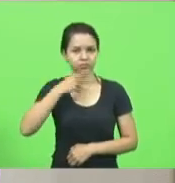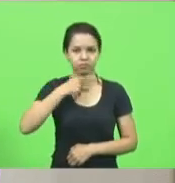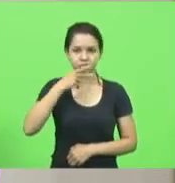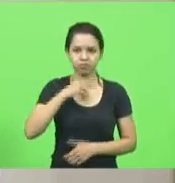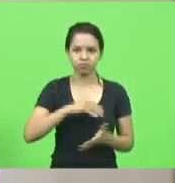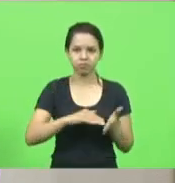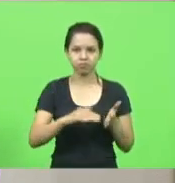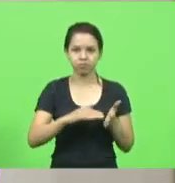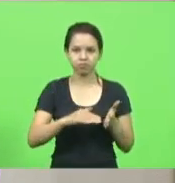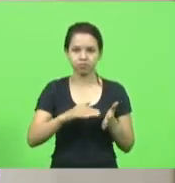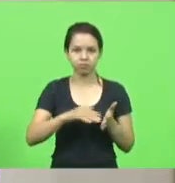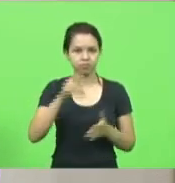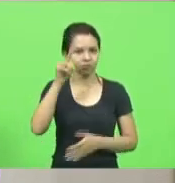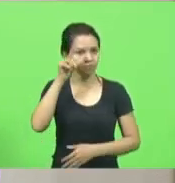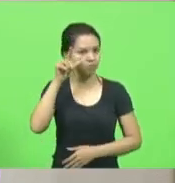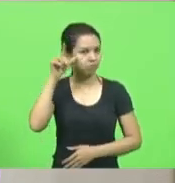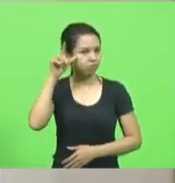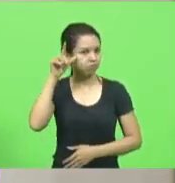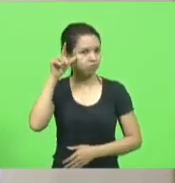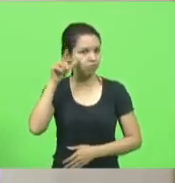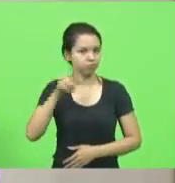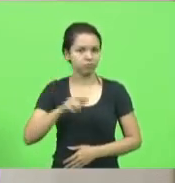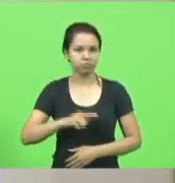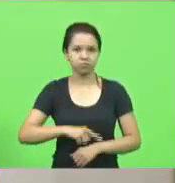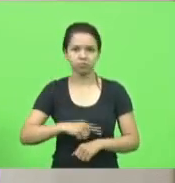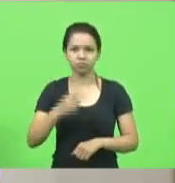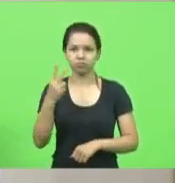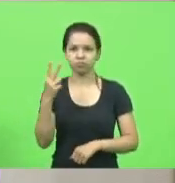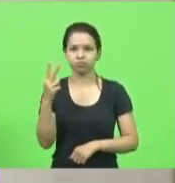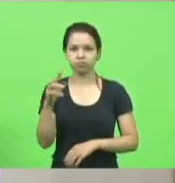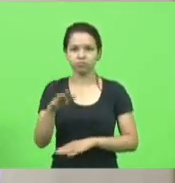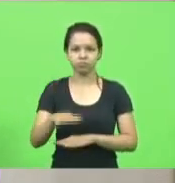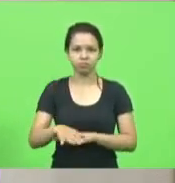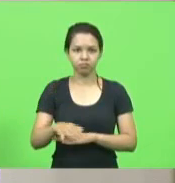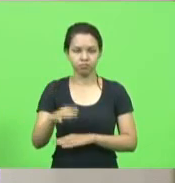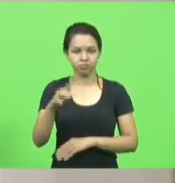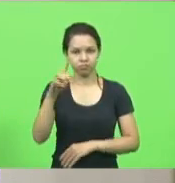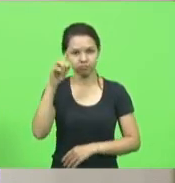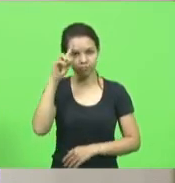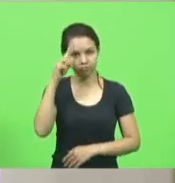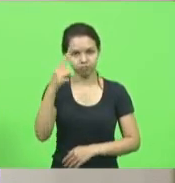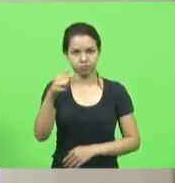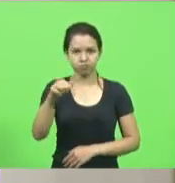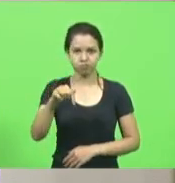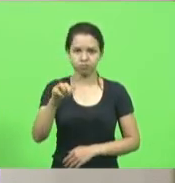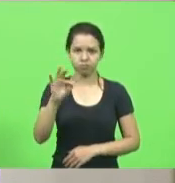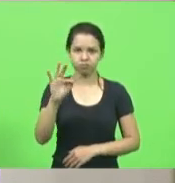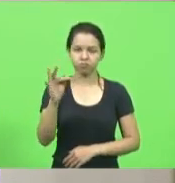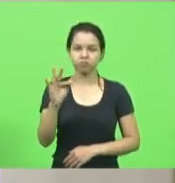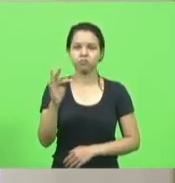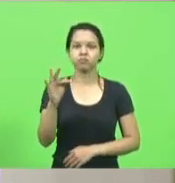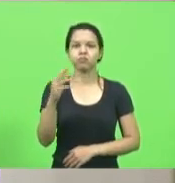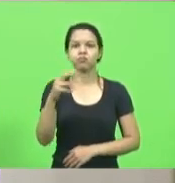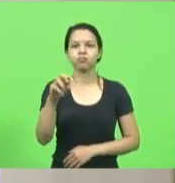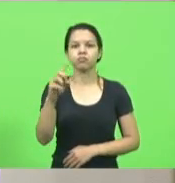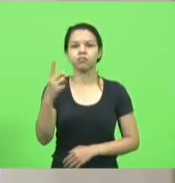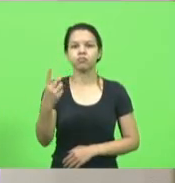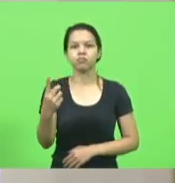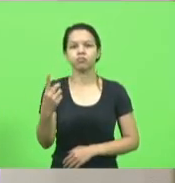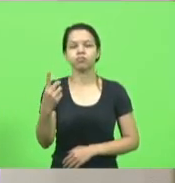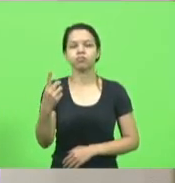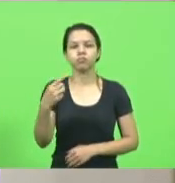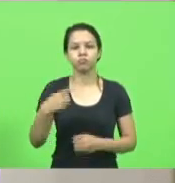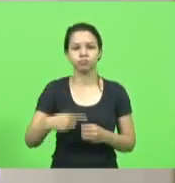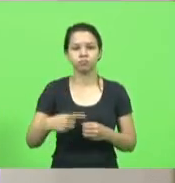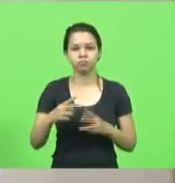secretaria, deputado Laércio Schuster. Às 14 horas do dia 17 do mês de fevereiro do ano de 2021, na cidade de Florianópolis, capital do Estado de Santa Catarina,